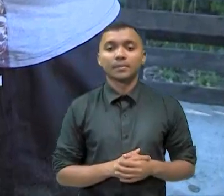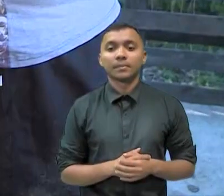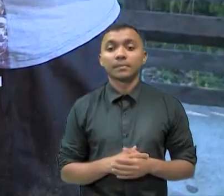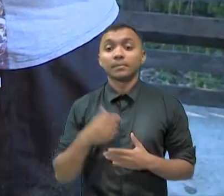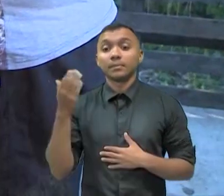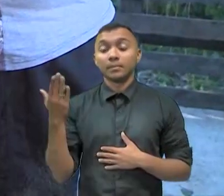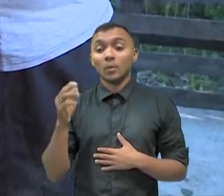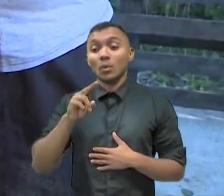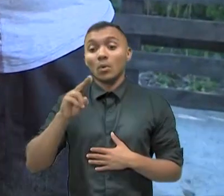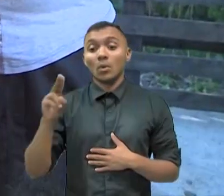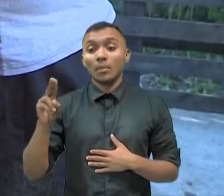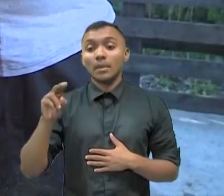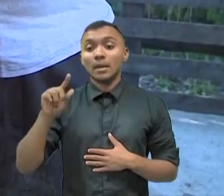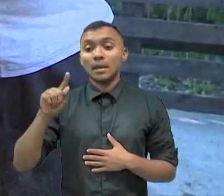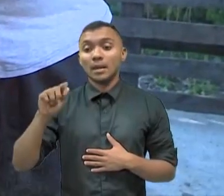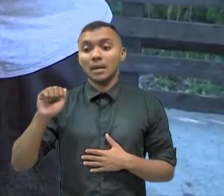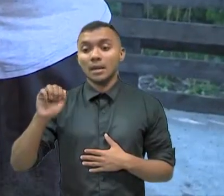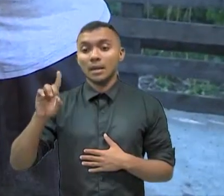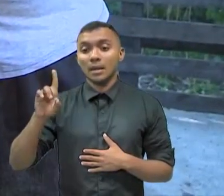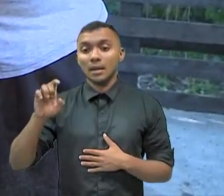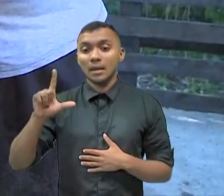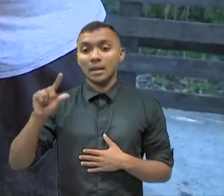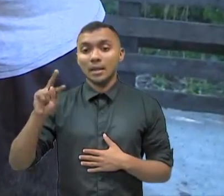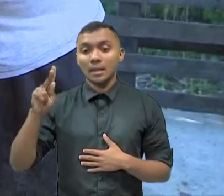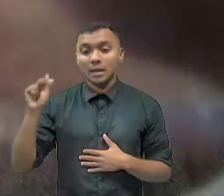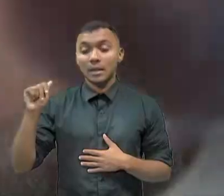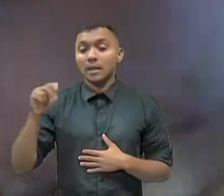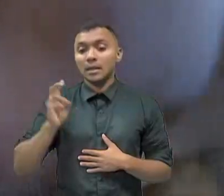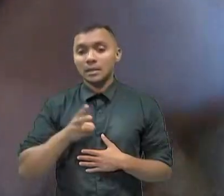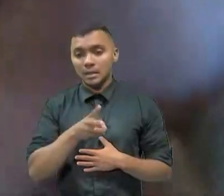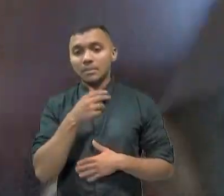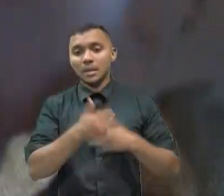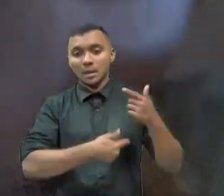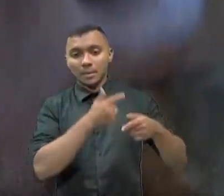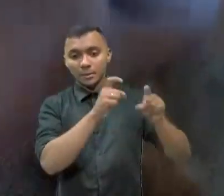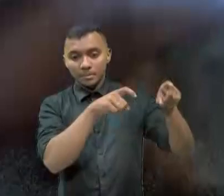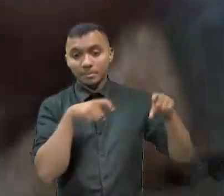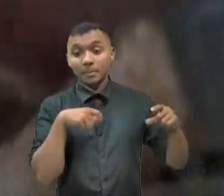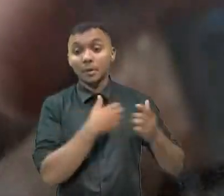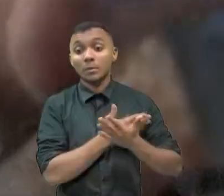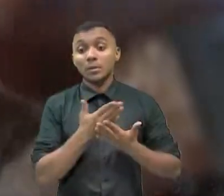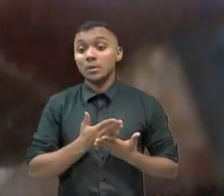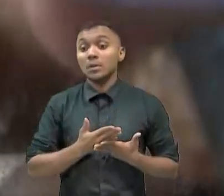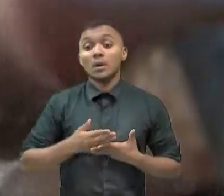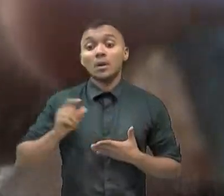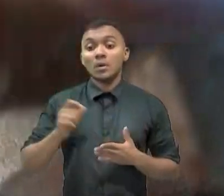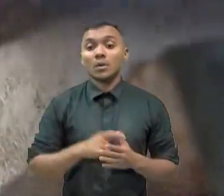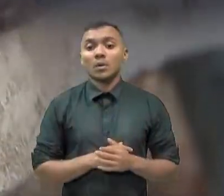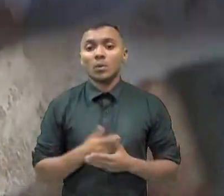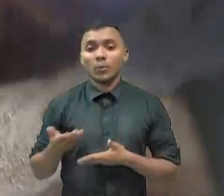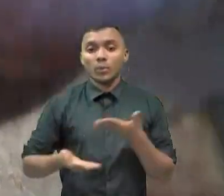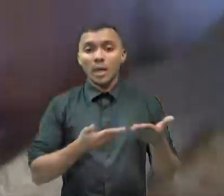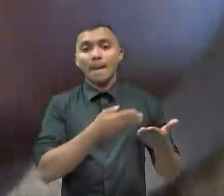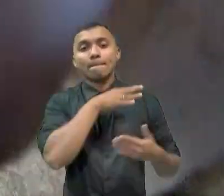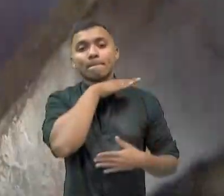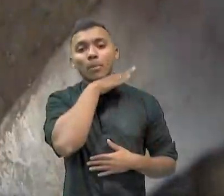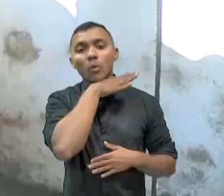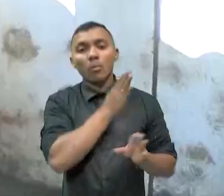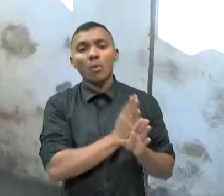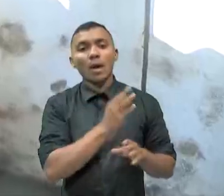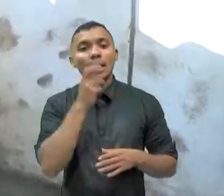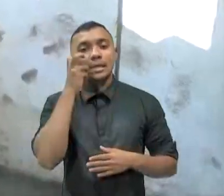que mora na zona rural de Pacajus e vive da agricultura, começou este ano a criar porcos para aumentar a renda